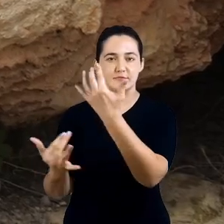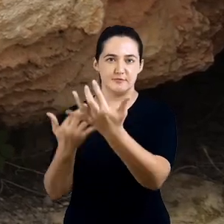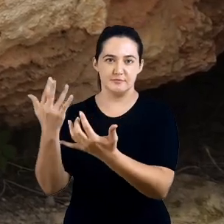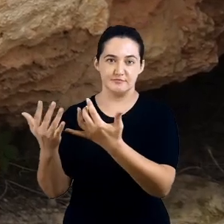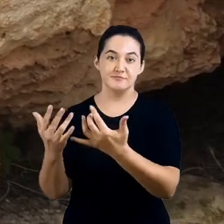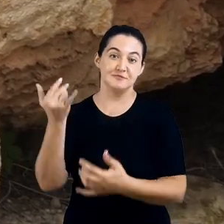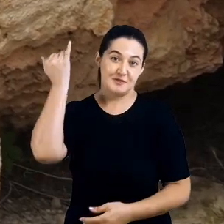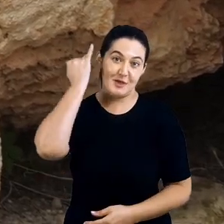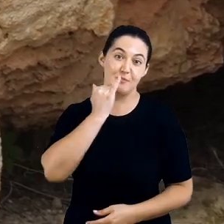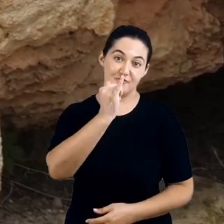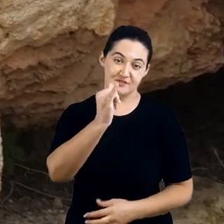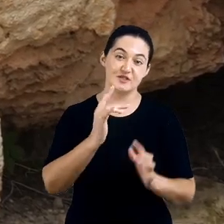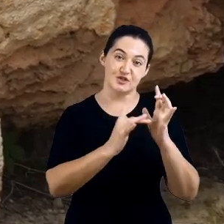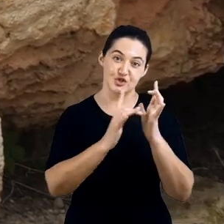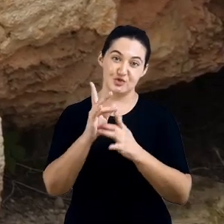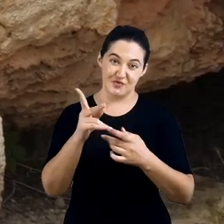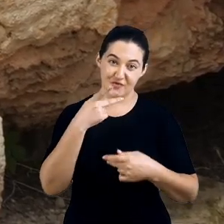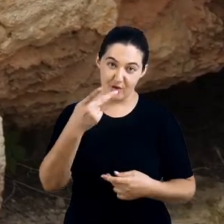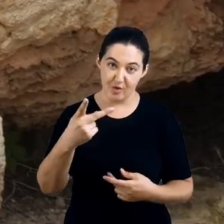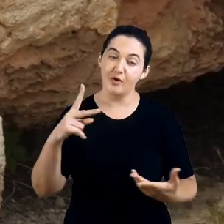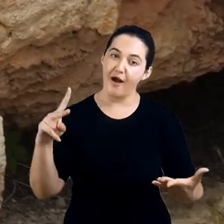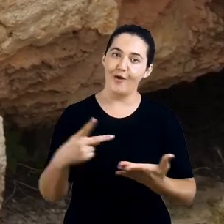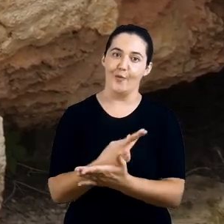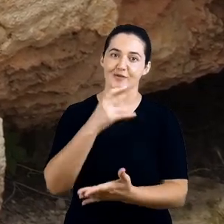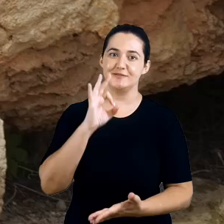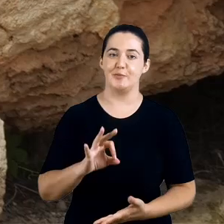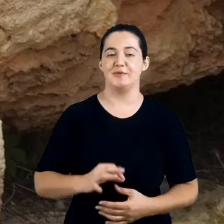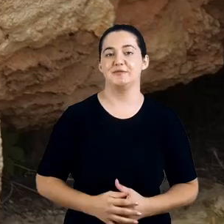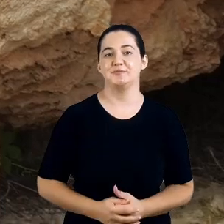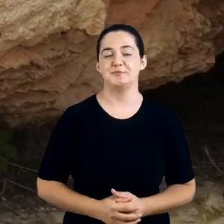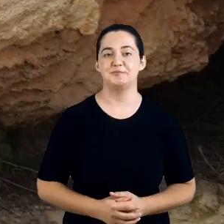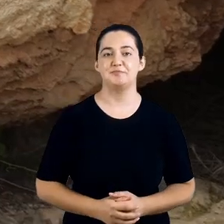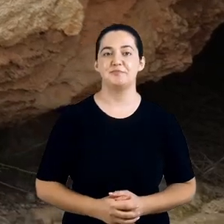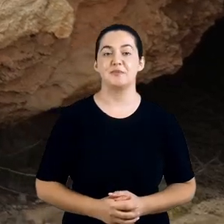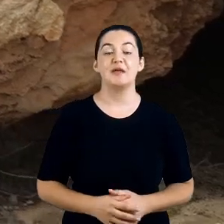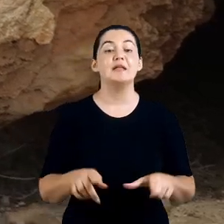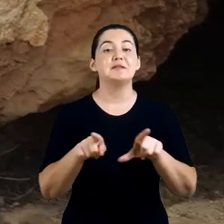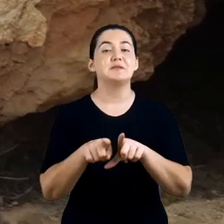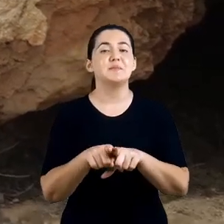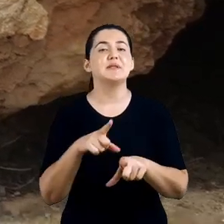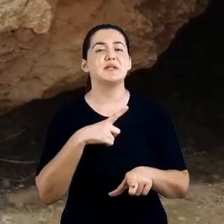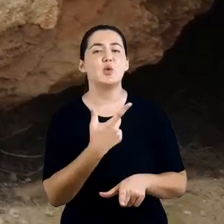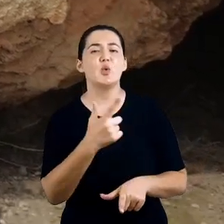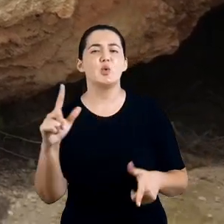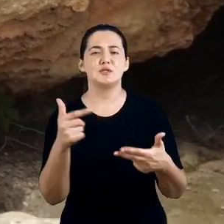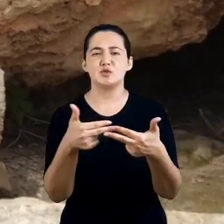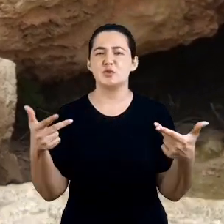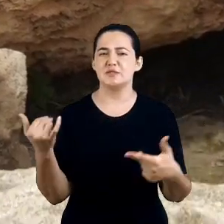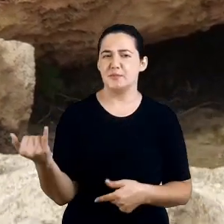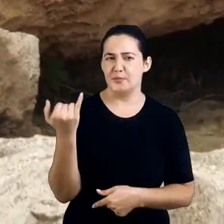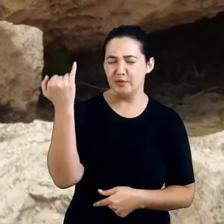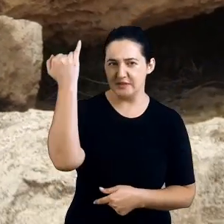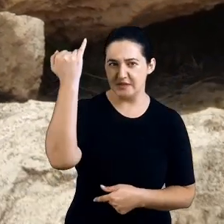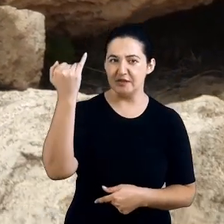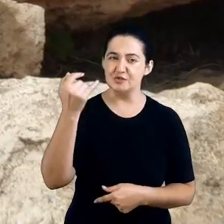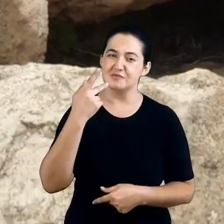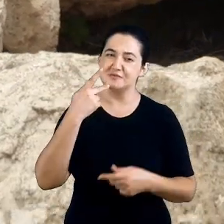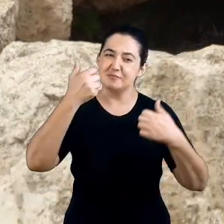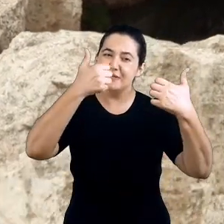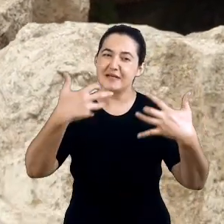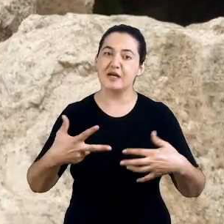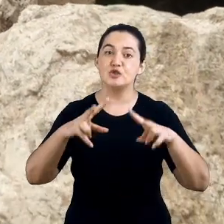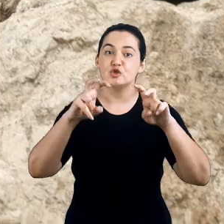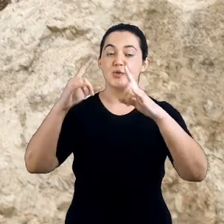queimado e a profecia de Jesus cumprida. Mas falando em Jesus, nós temos outras coisas importantes para falar aqui a respeito